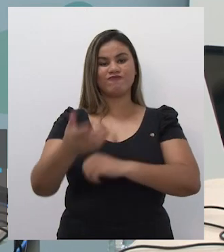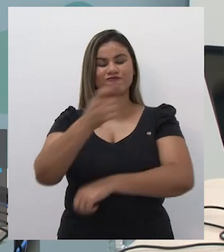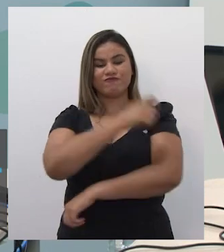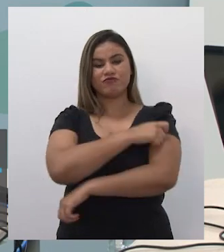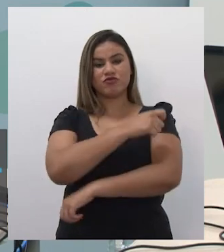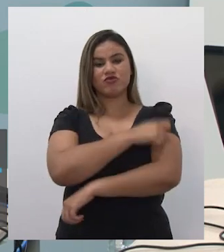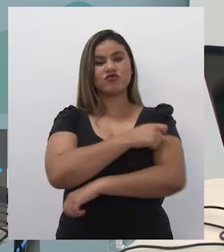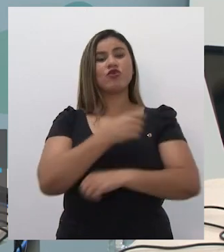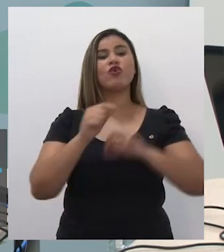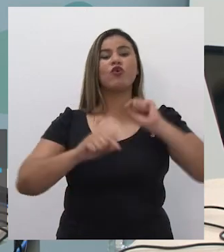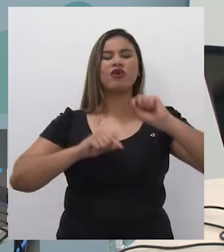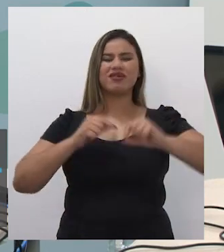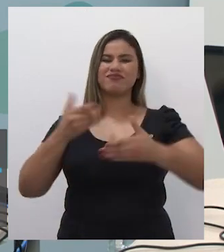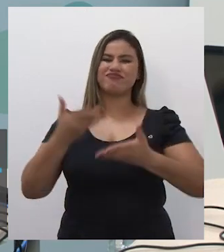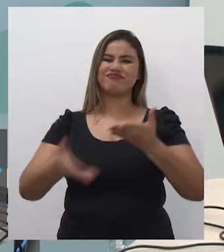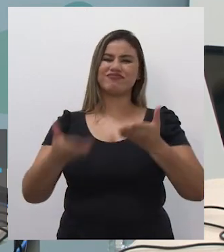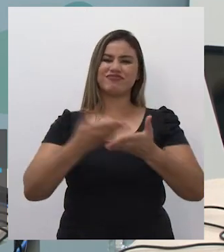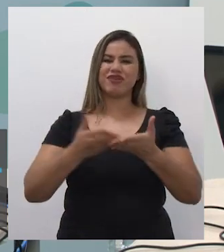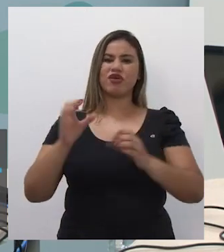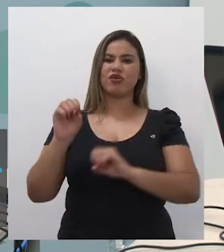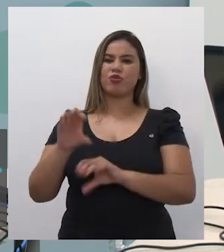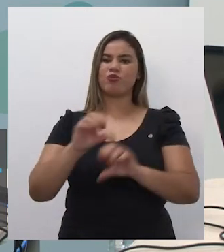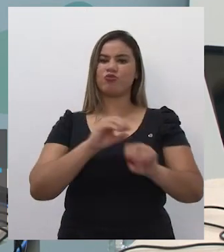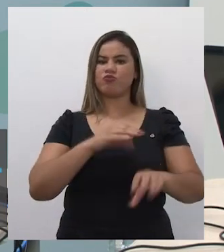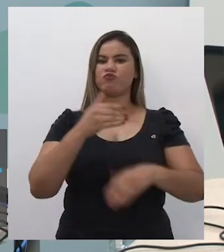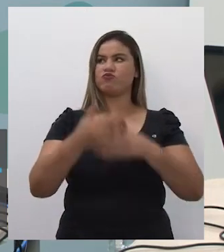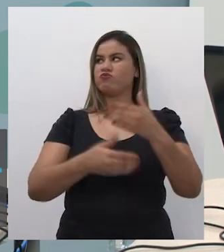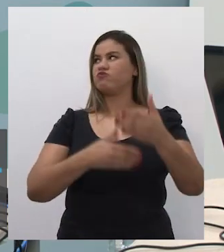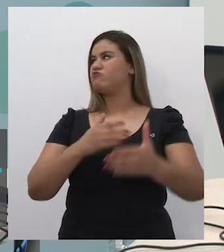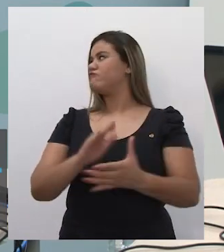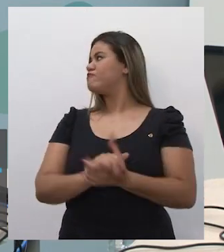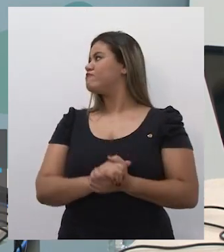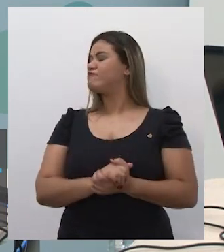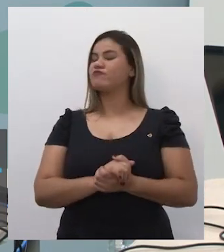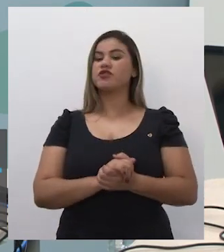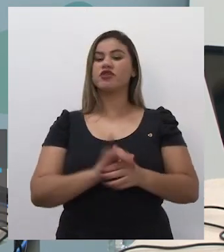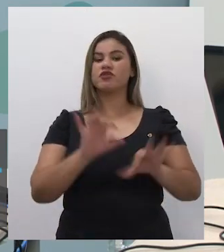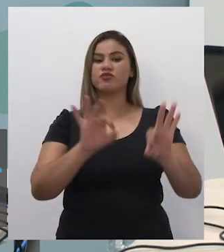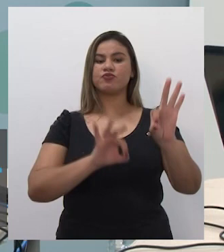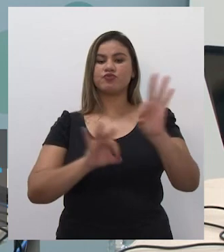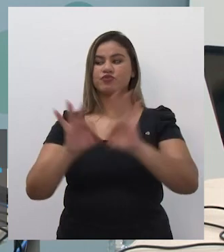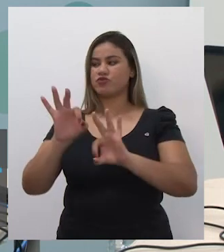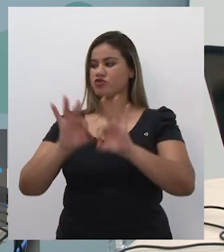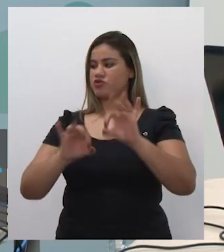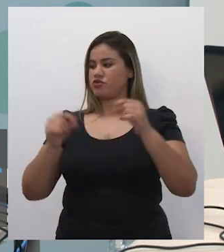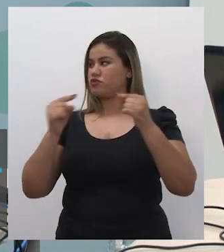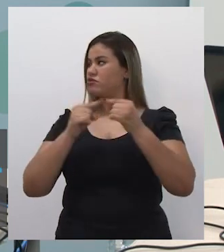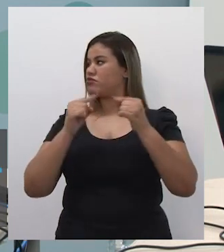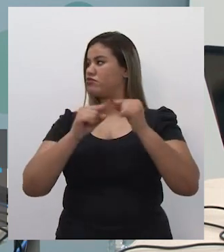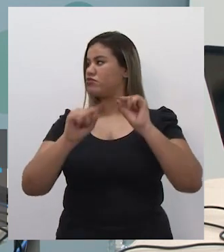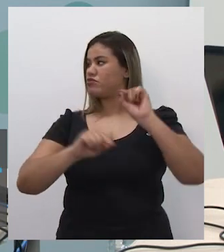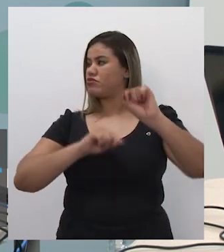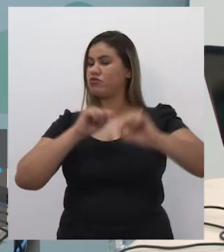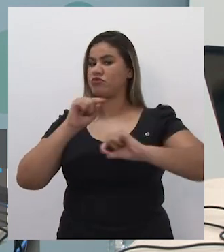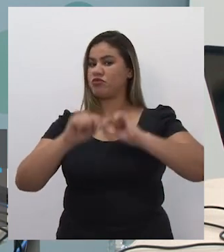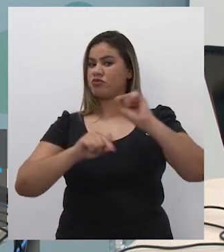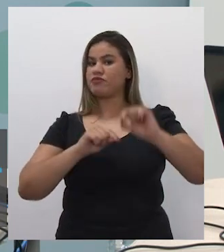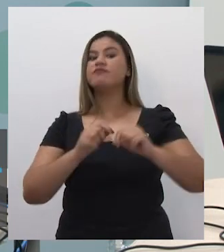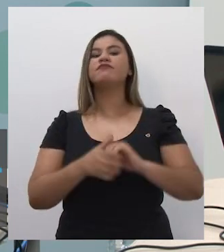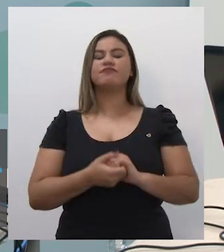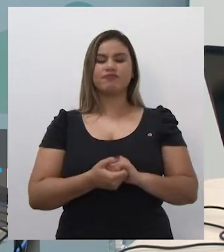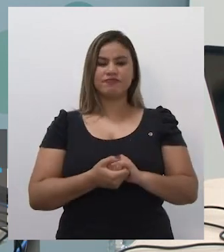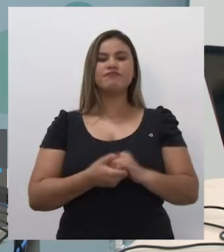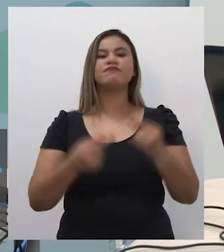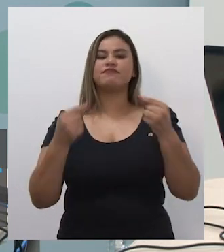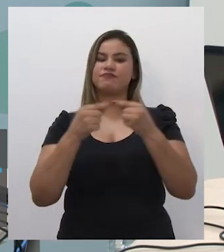né, uma parte do processo educativo, tá certo? E esse projeto consiste no oferecimento de aulas ao longo do